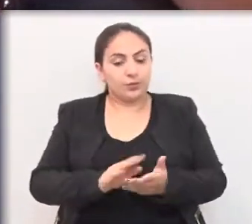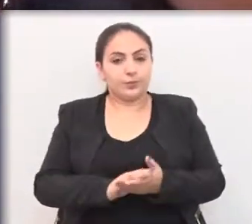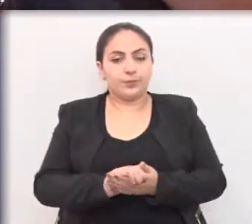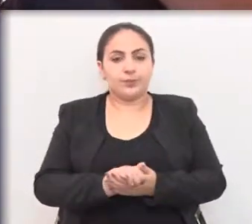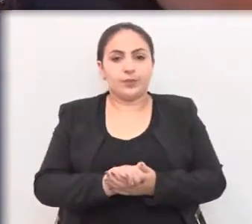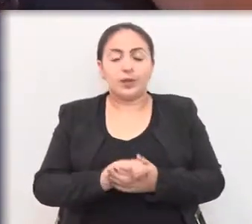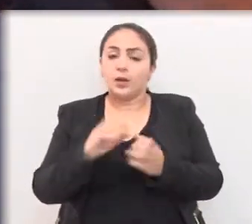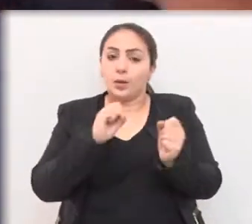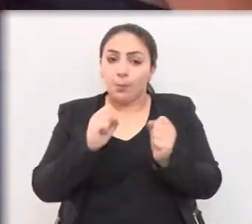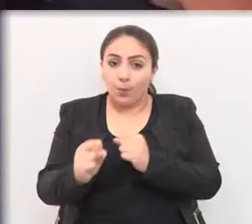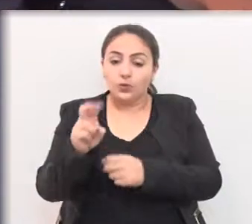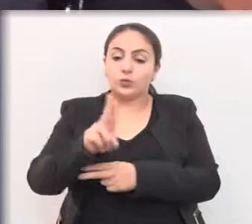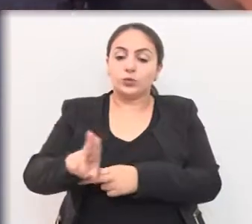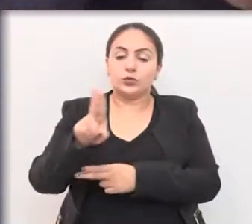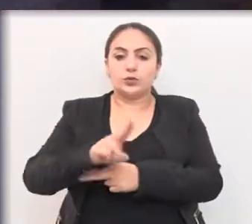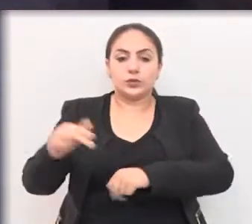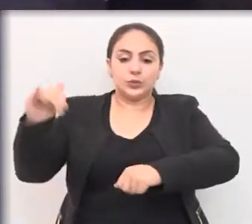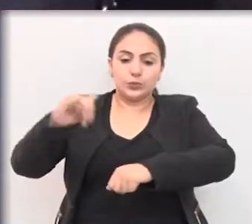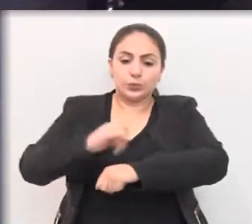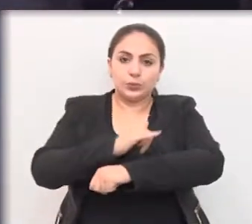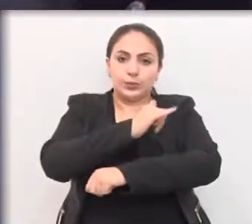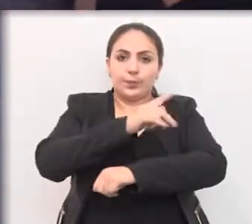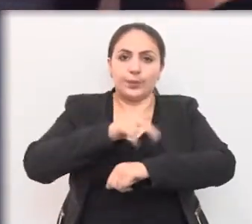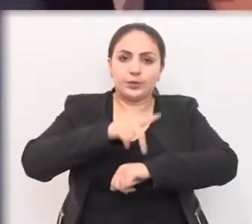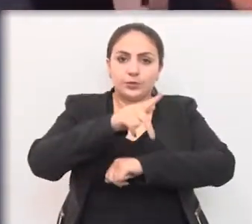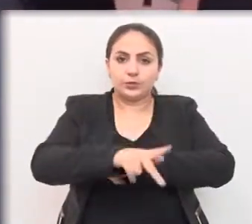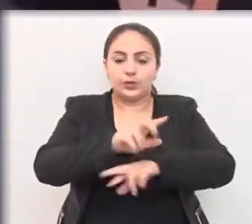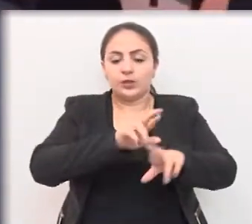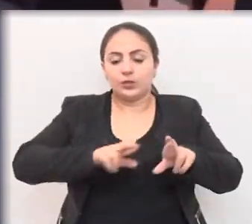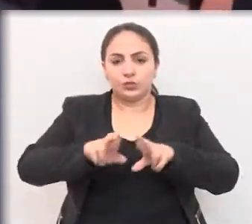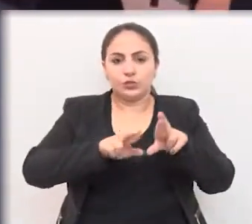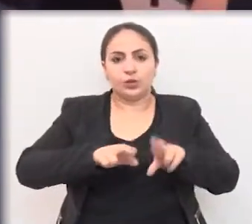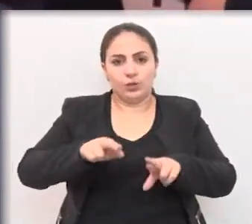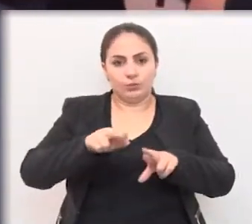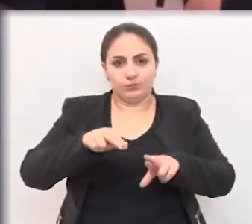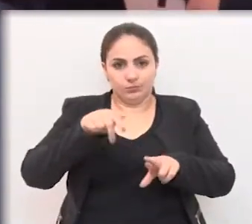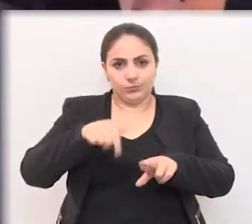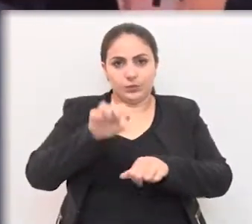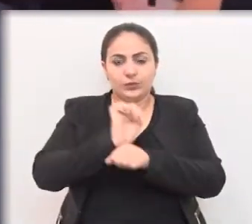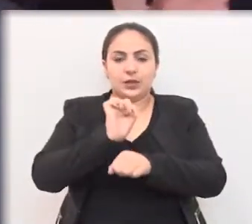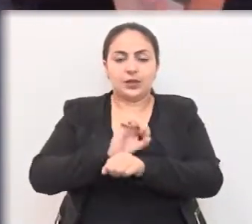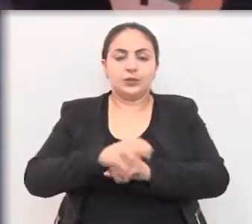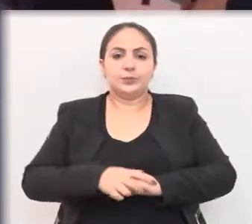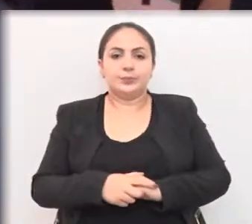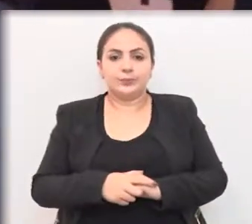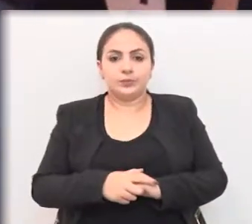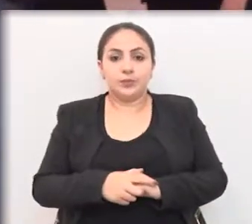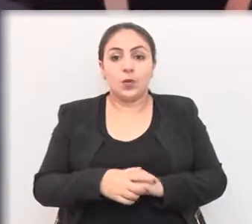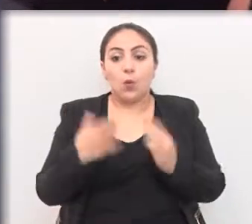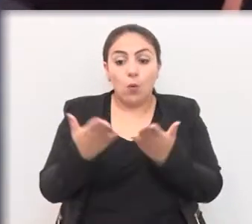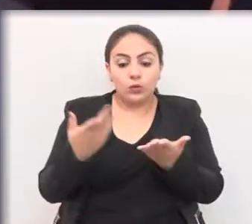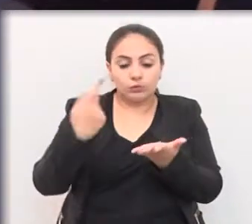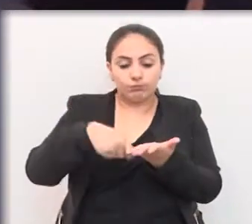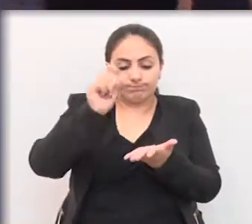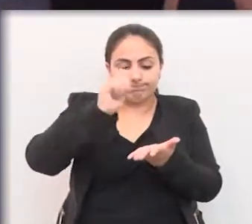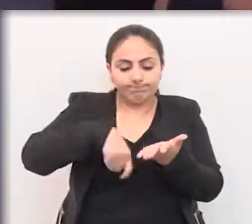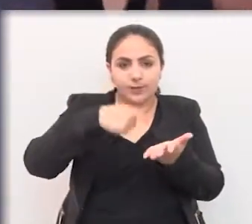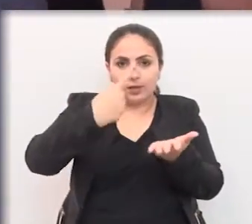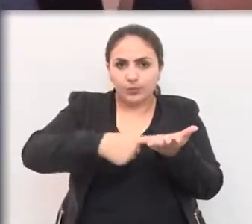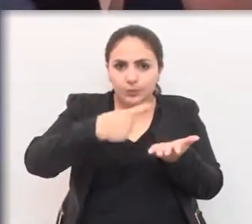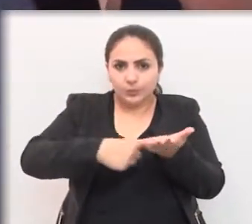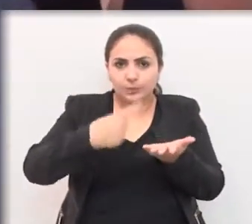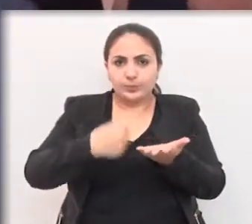pessoas que poderão se utilizar do aeroporto de Passo Fundo, na região norte do estado gaúcho. Hoje, com a assinatura do termo de compromisso